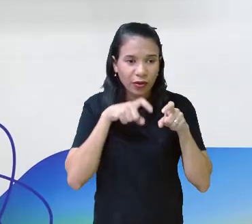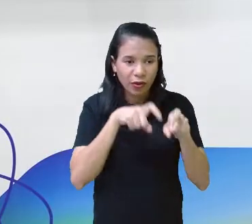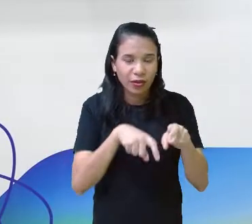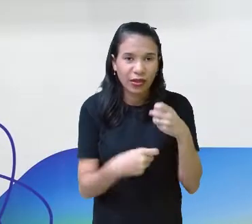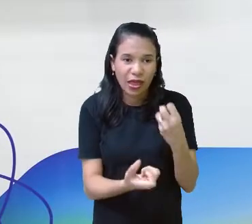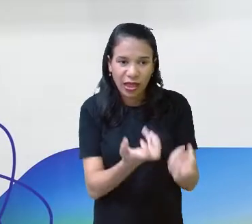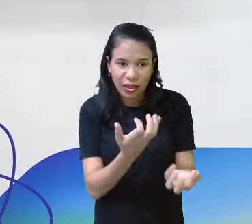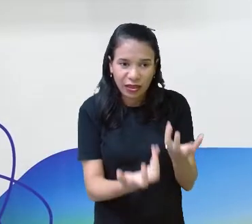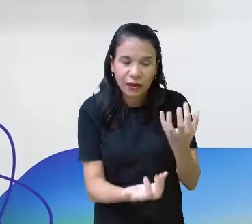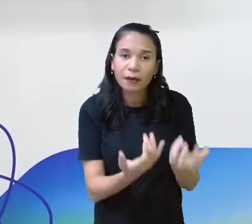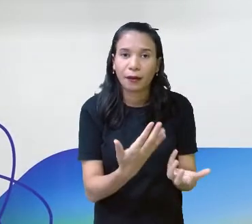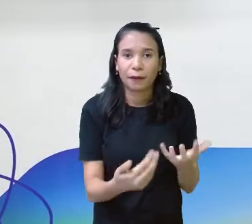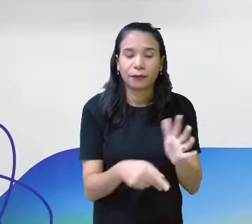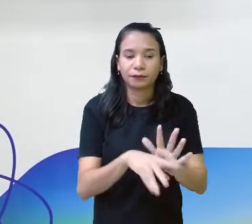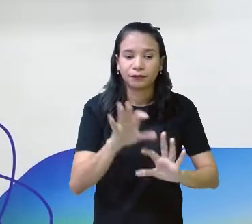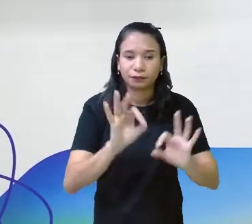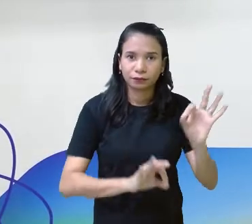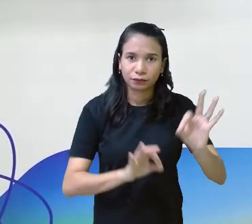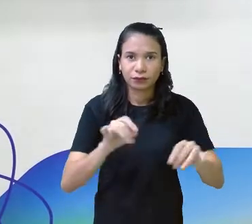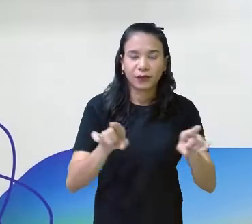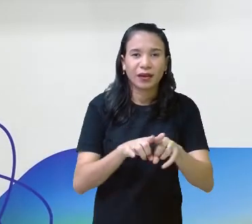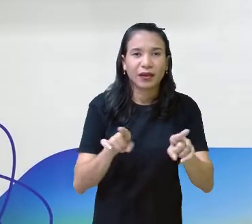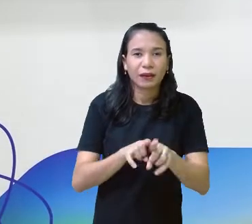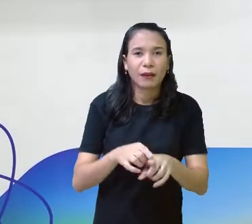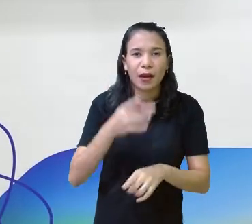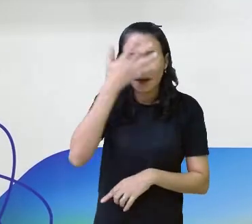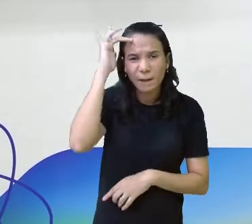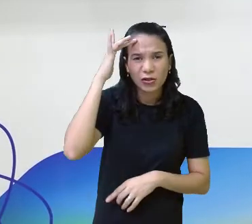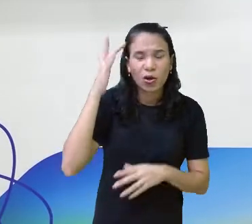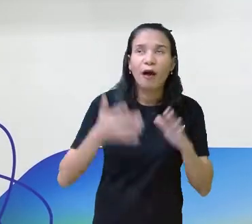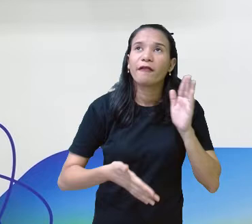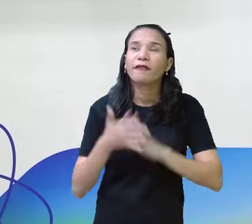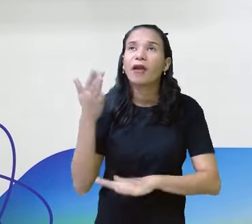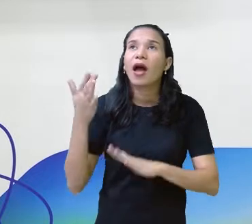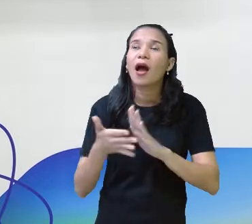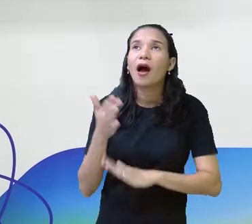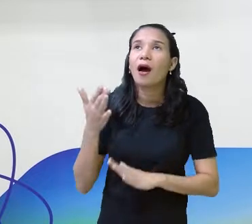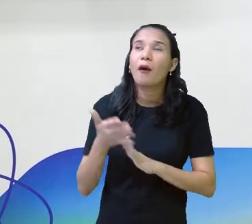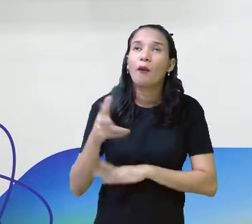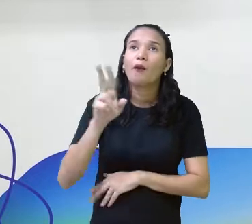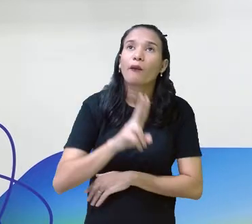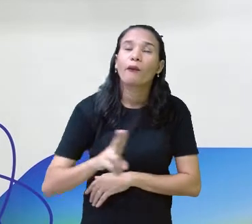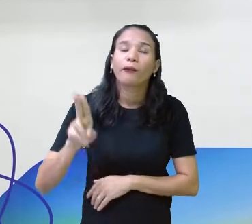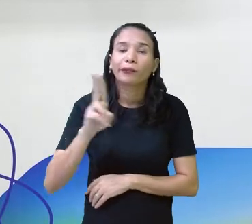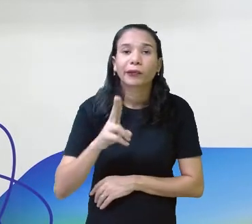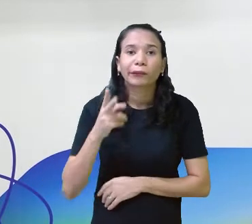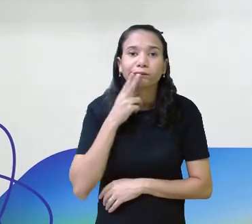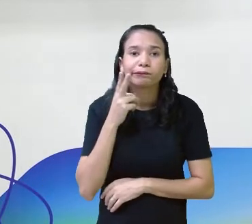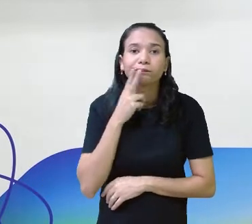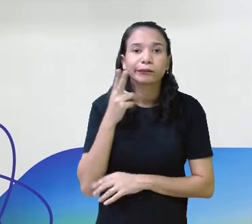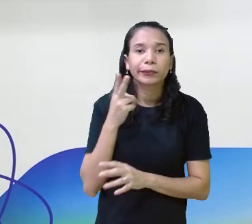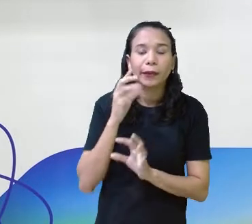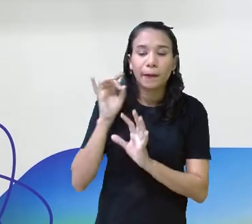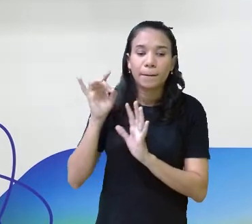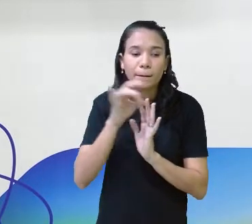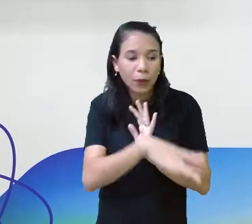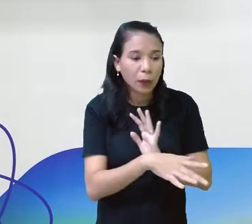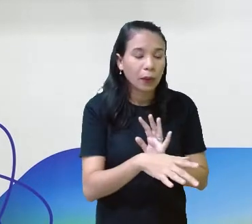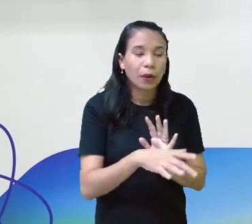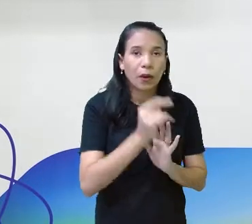para preparar o solo, as pessoas jogam bituca de cigarro, está viajando, joga ali, então o solo já está seco, sol